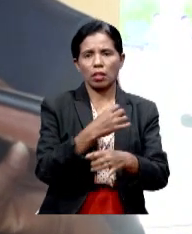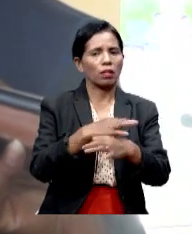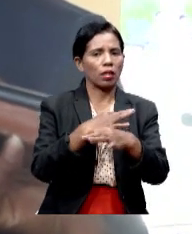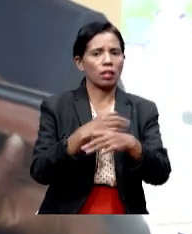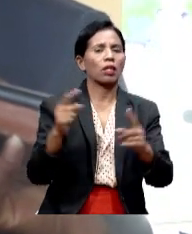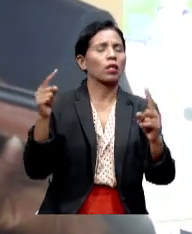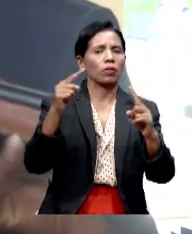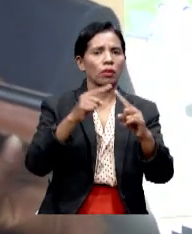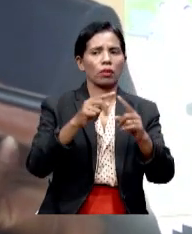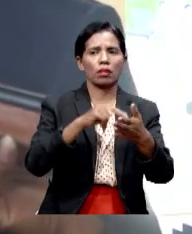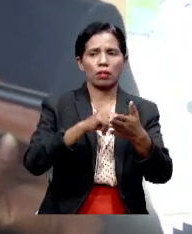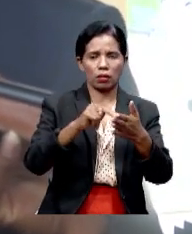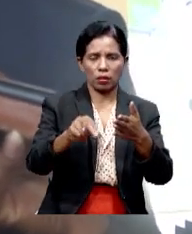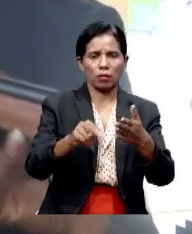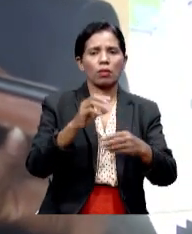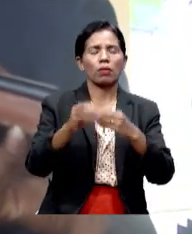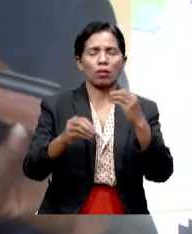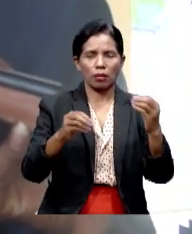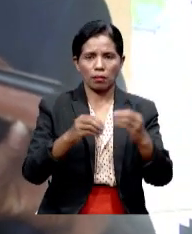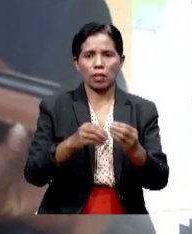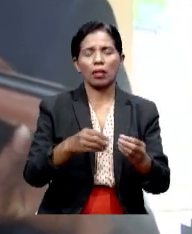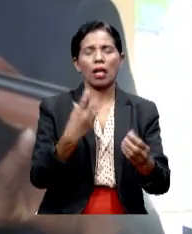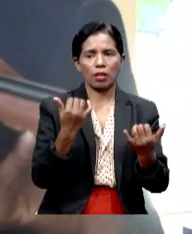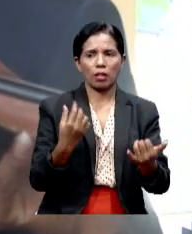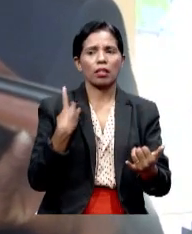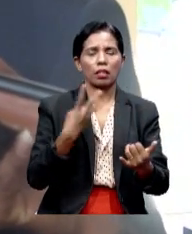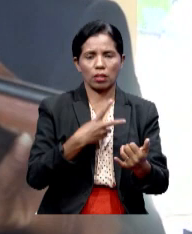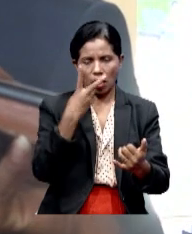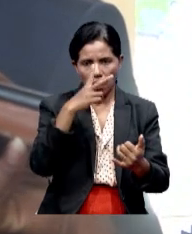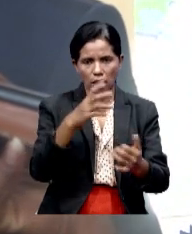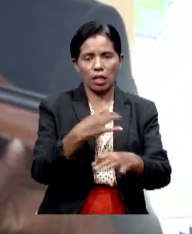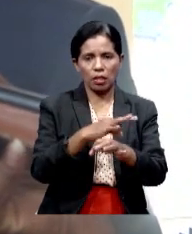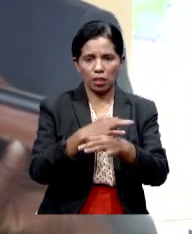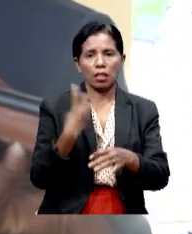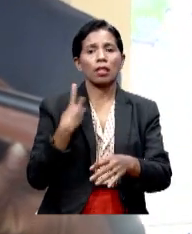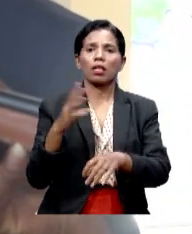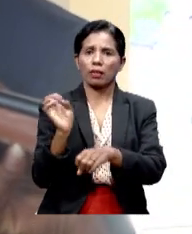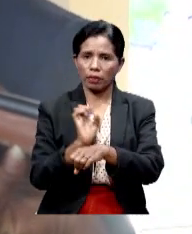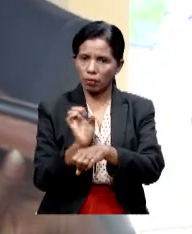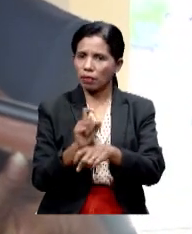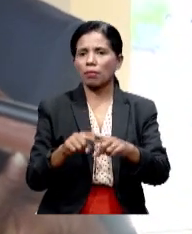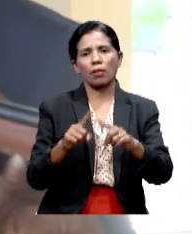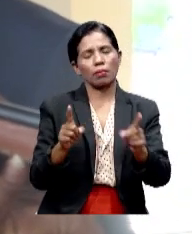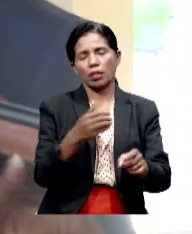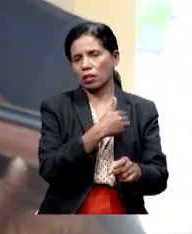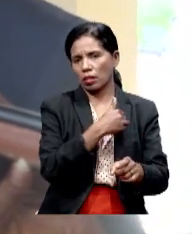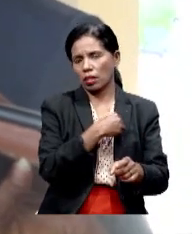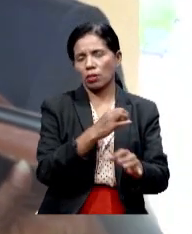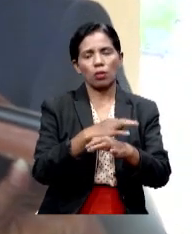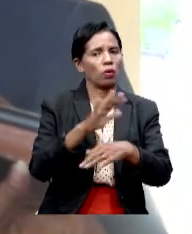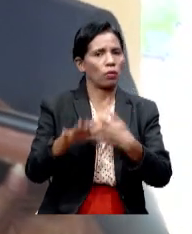iha nivel pre-pandemia. Ita agora recupera dadang ita ni ekonomia, mas sidau recupera